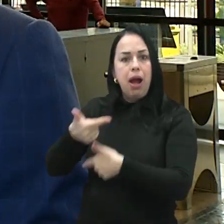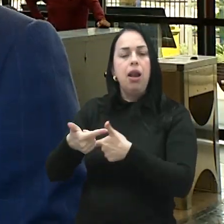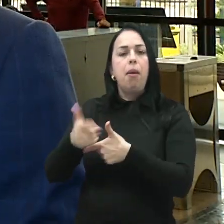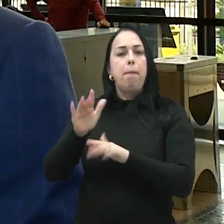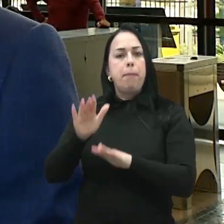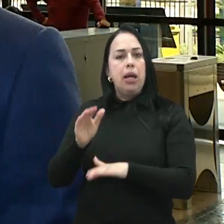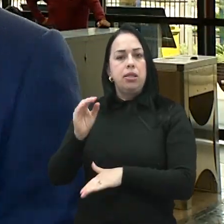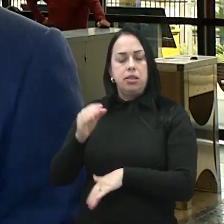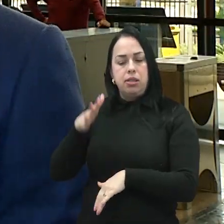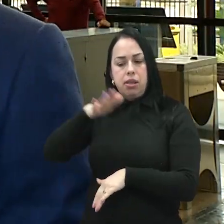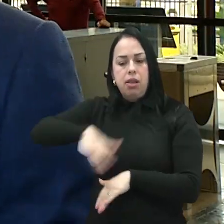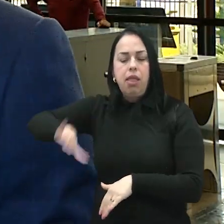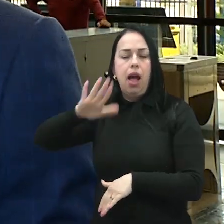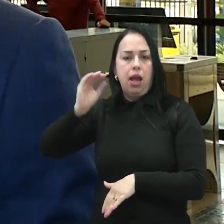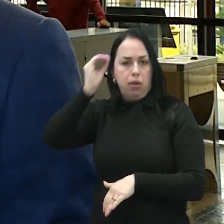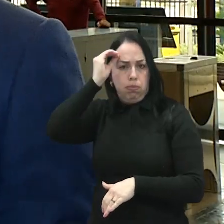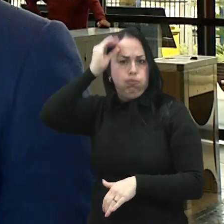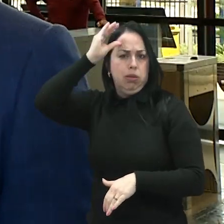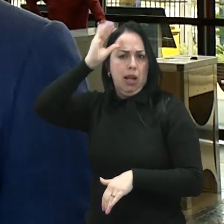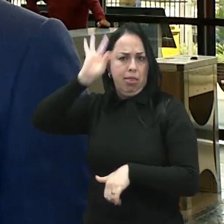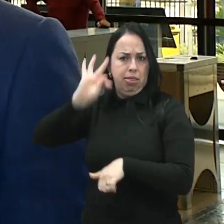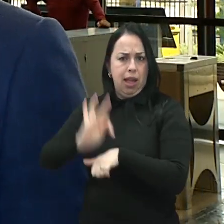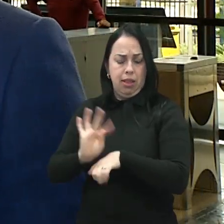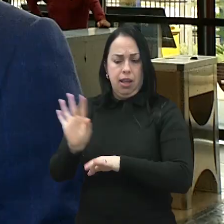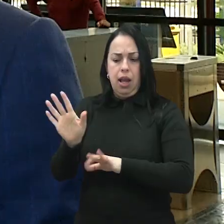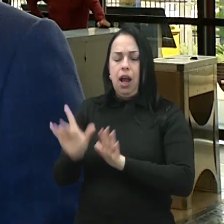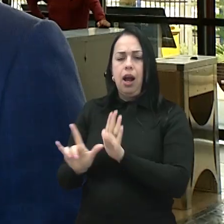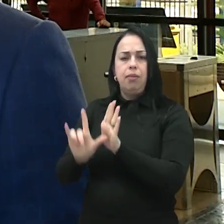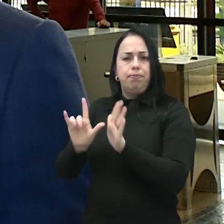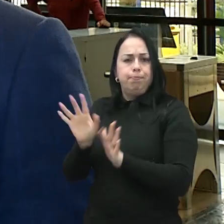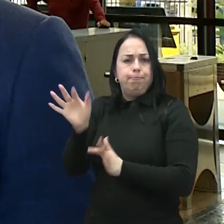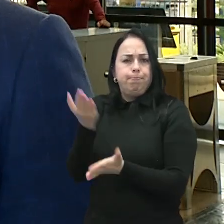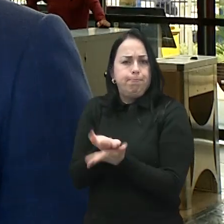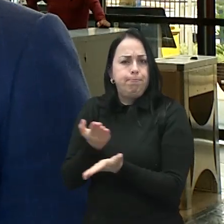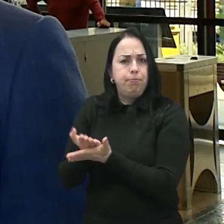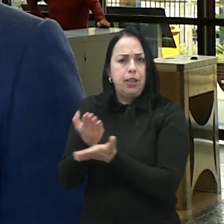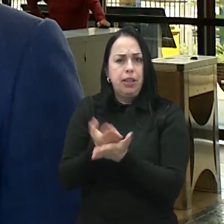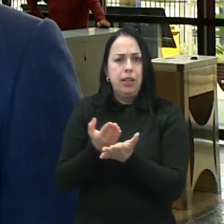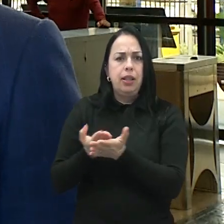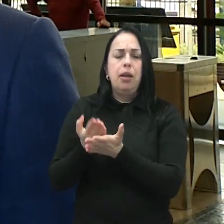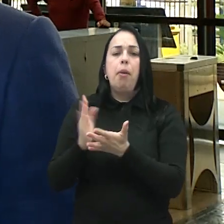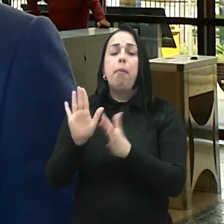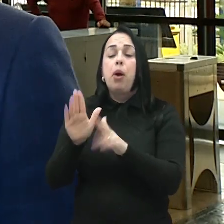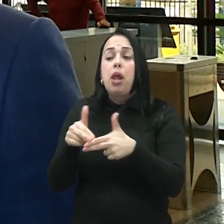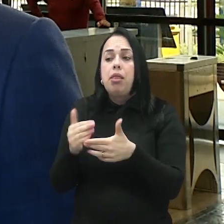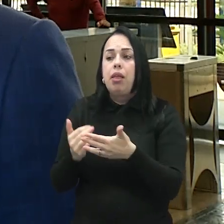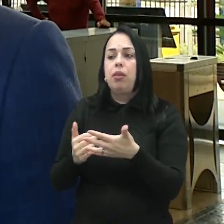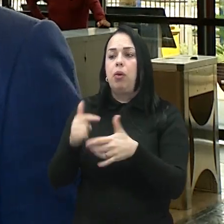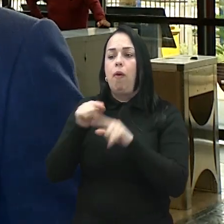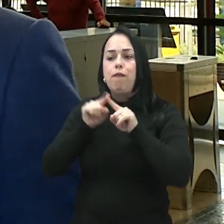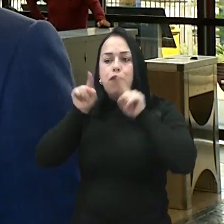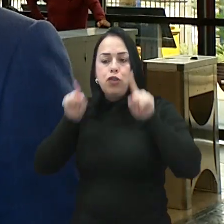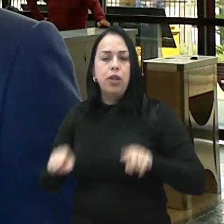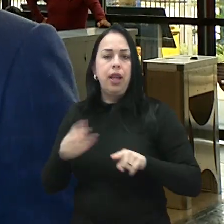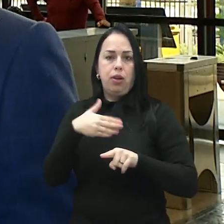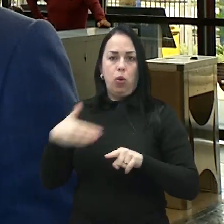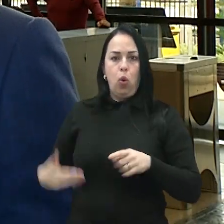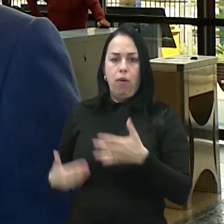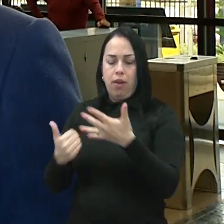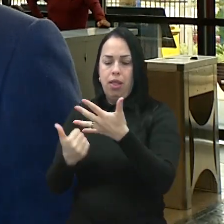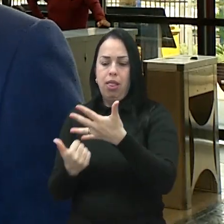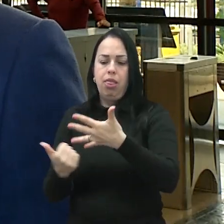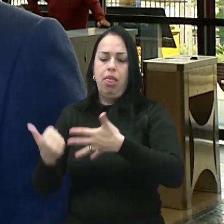são pessoas com muito conhecimento técnico e jurídico, pessoas muito bem preparadas, e estar organizado em carreira, servidores